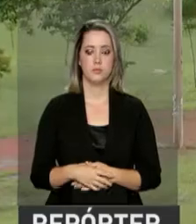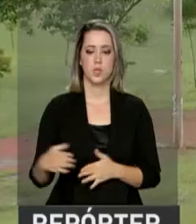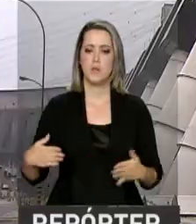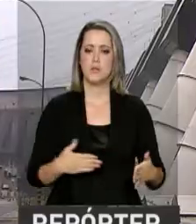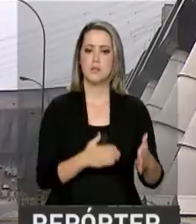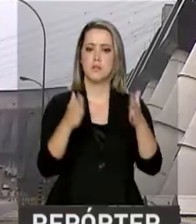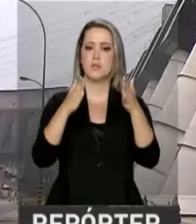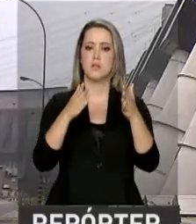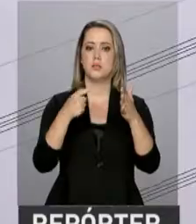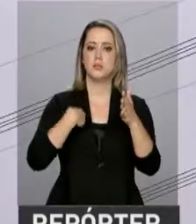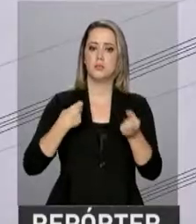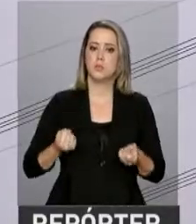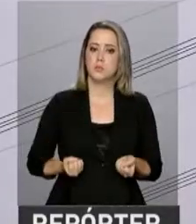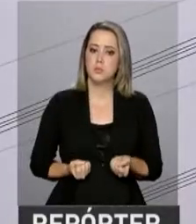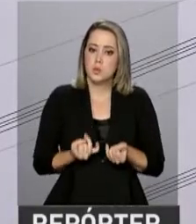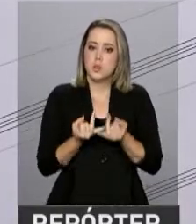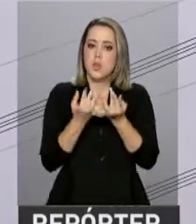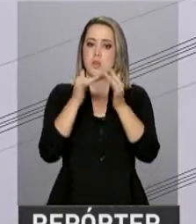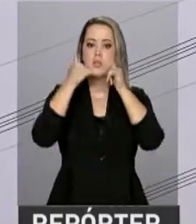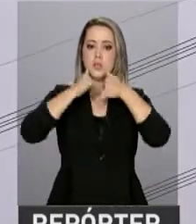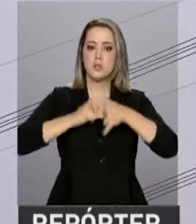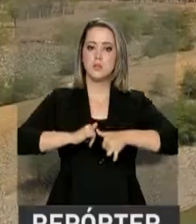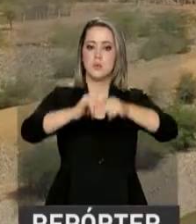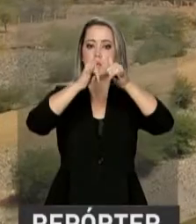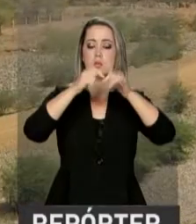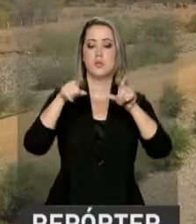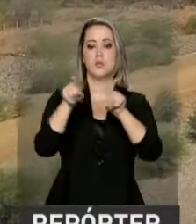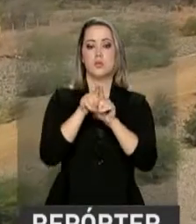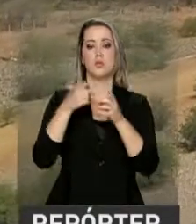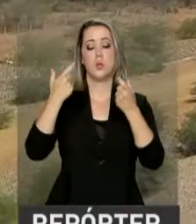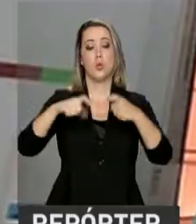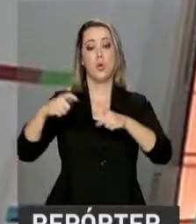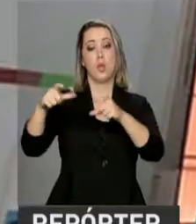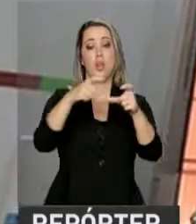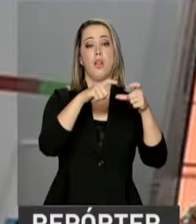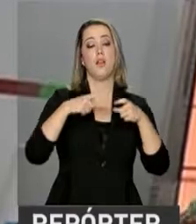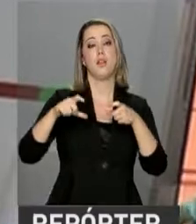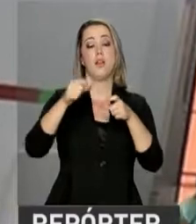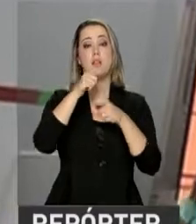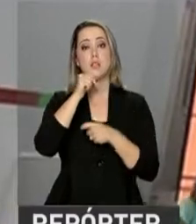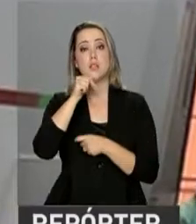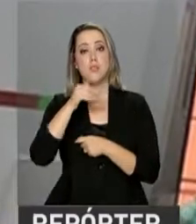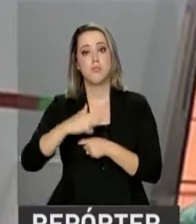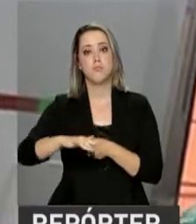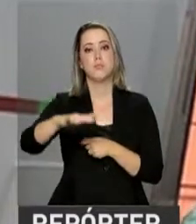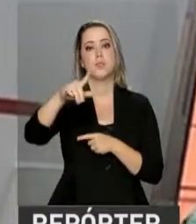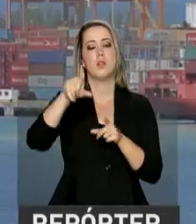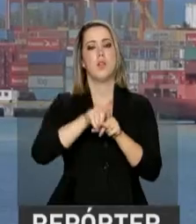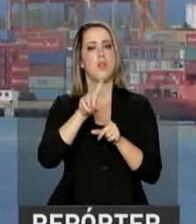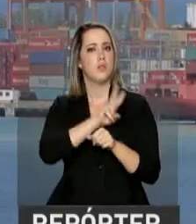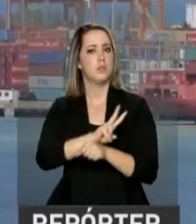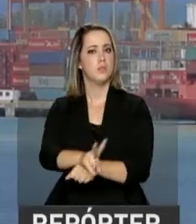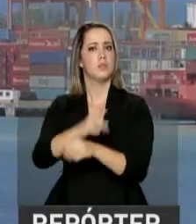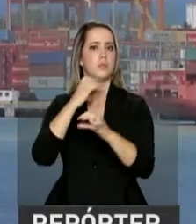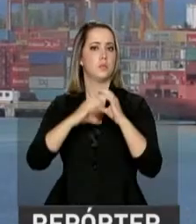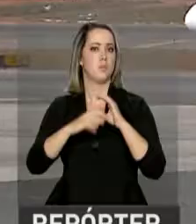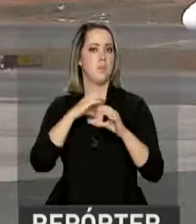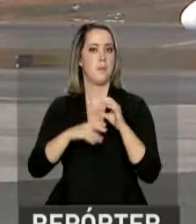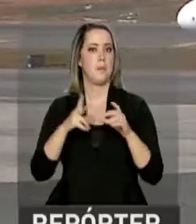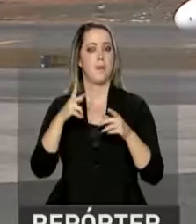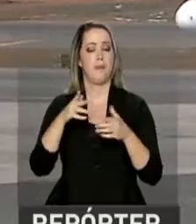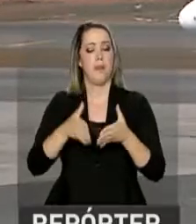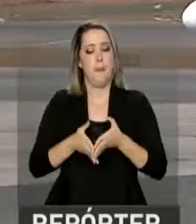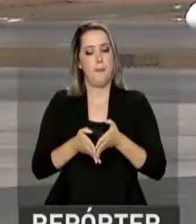rodovias, geração e transmissão de energia, canais de irrigação, defesa e telecomunicações, portos